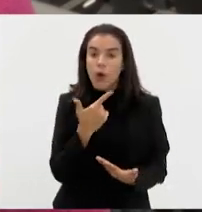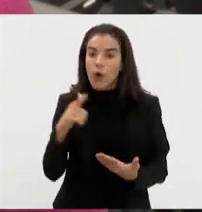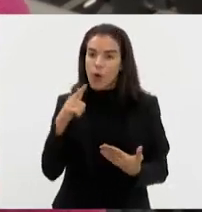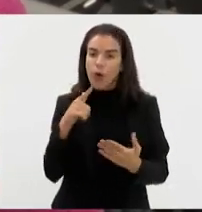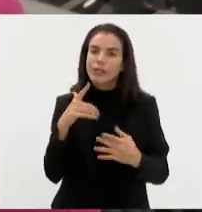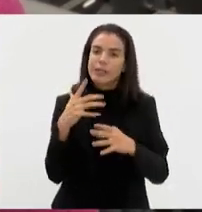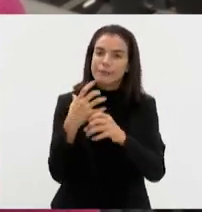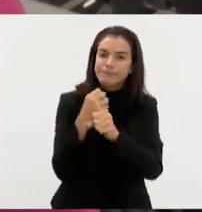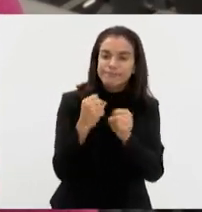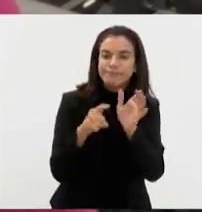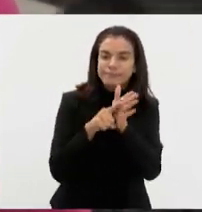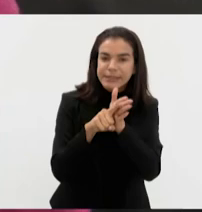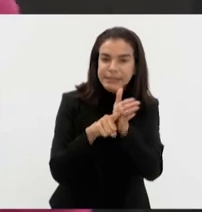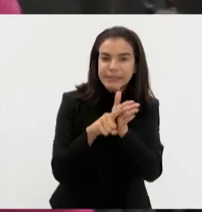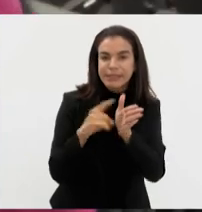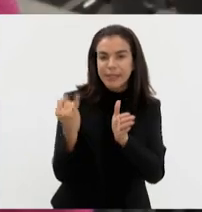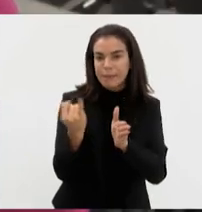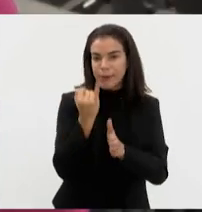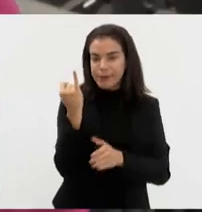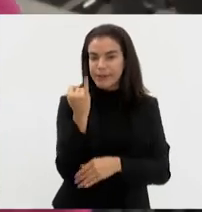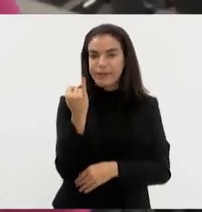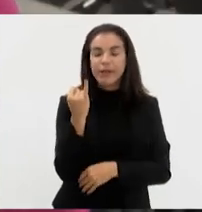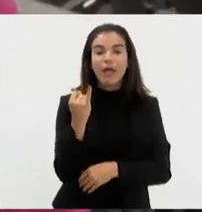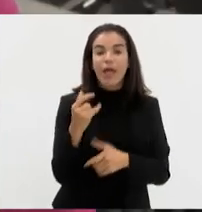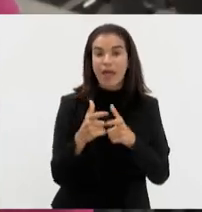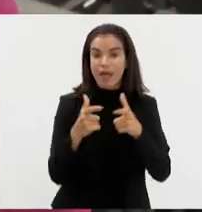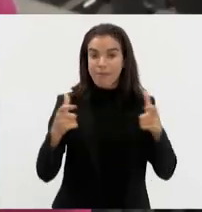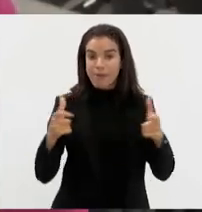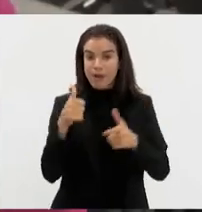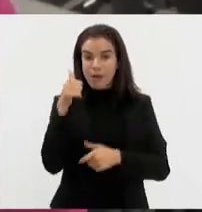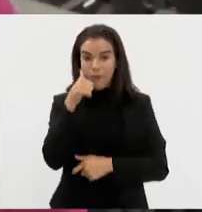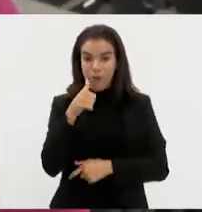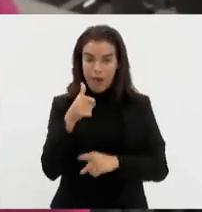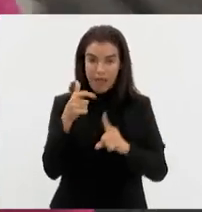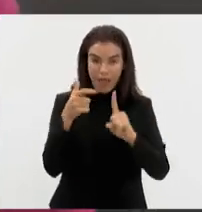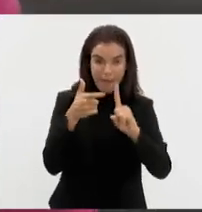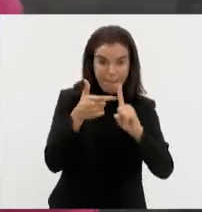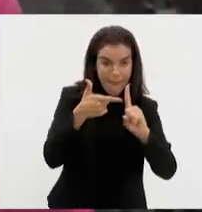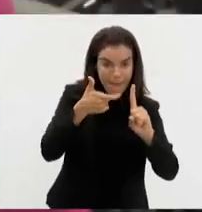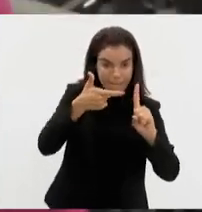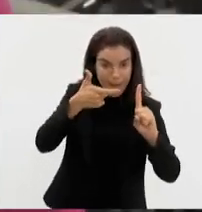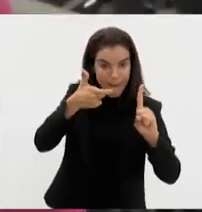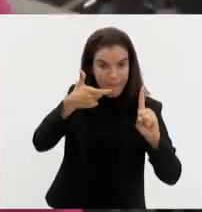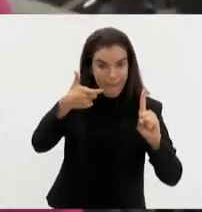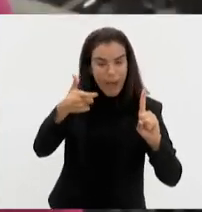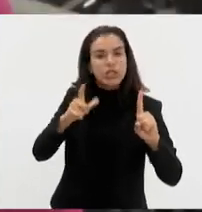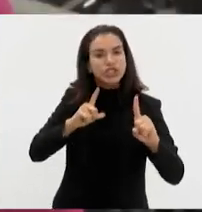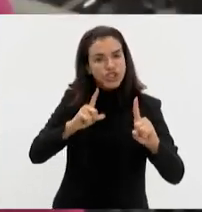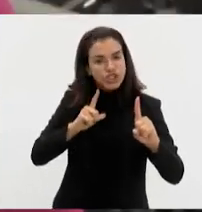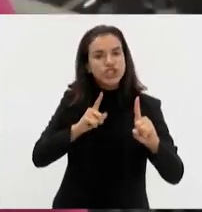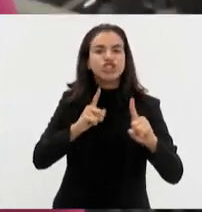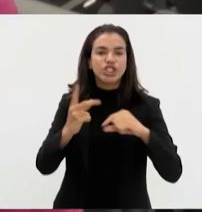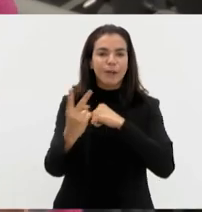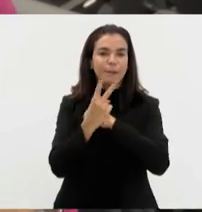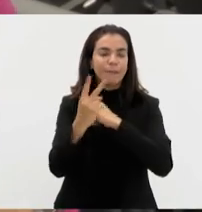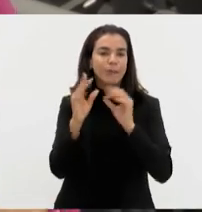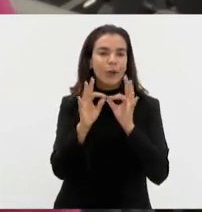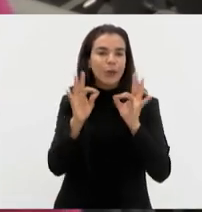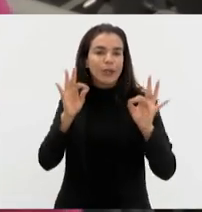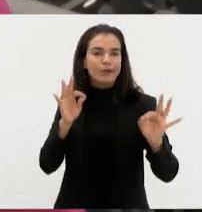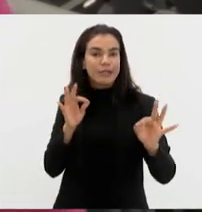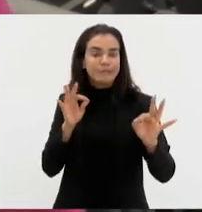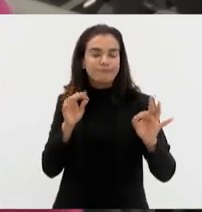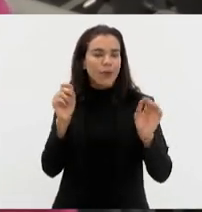interessante e importante é que a maioria das mulheres assassinadas, todas tinham medidas protetivas. Então isso acende